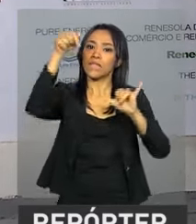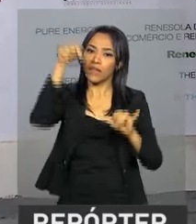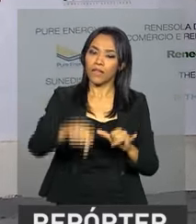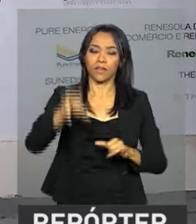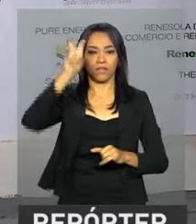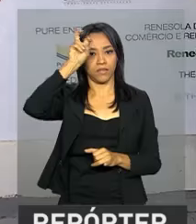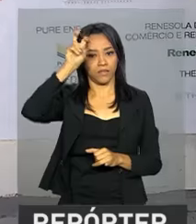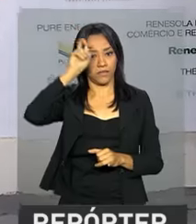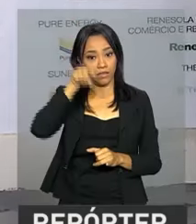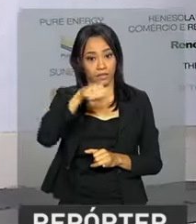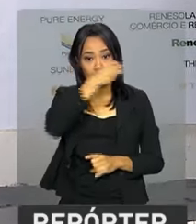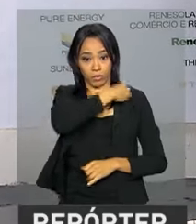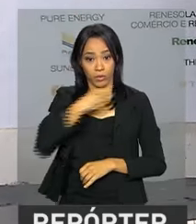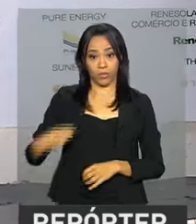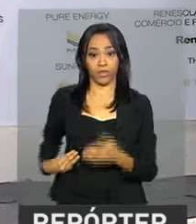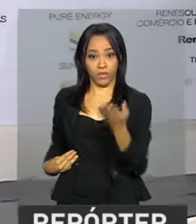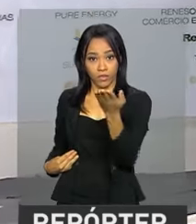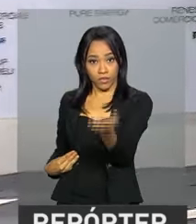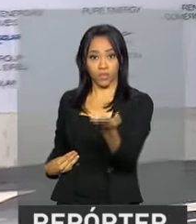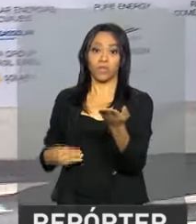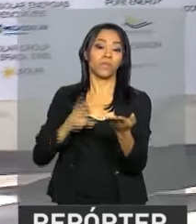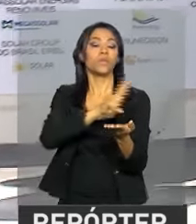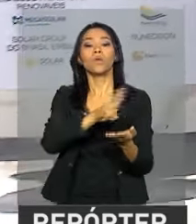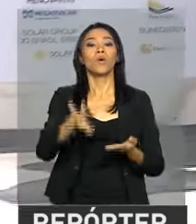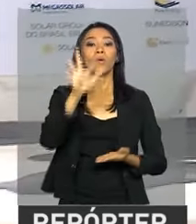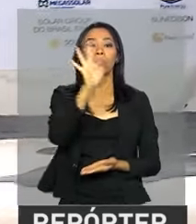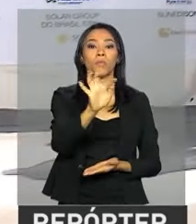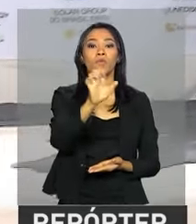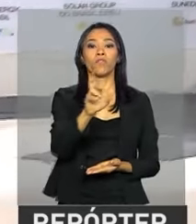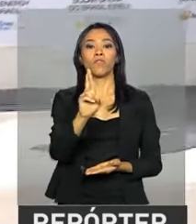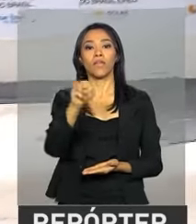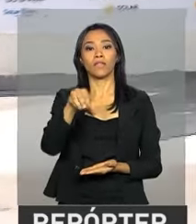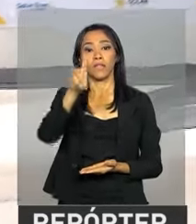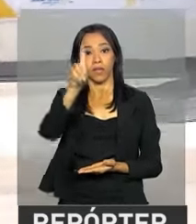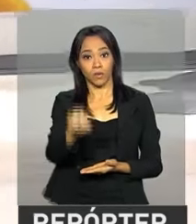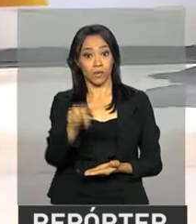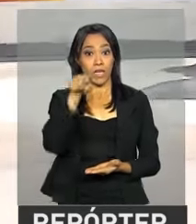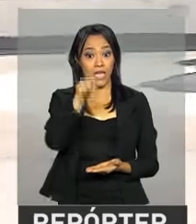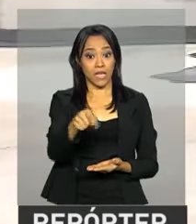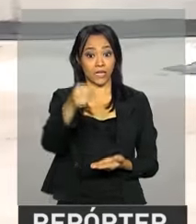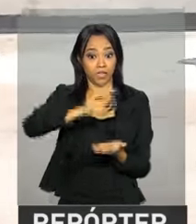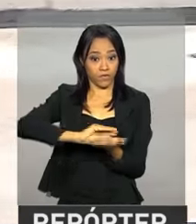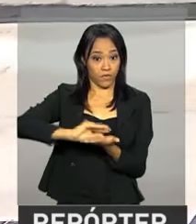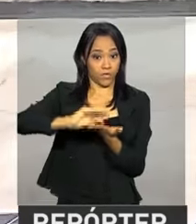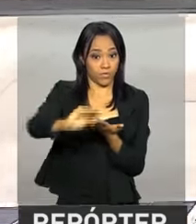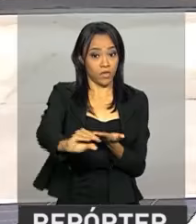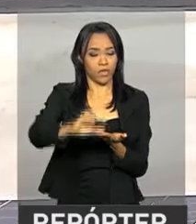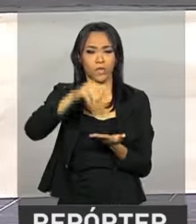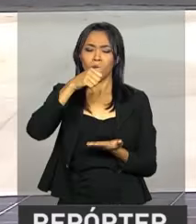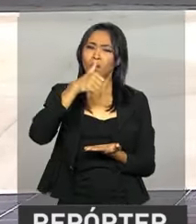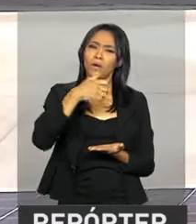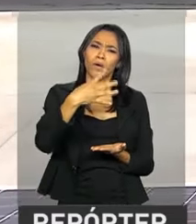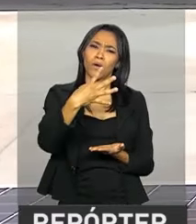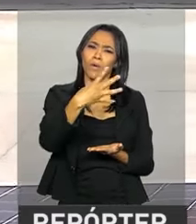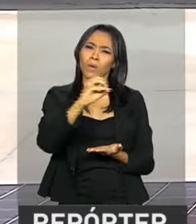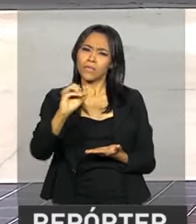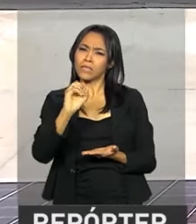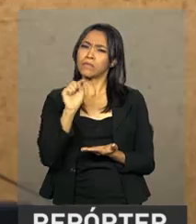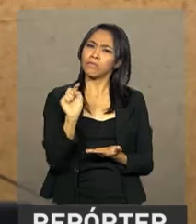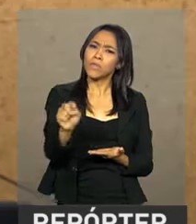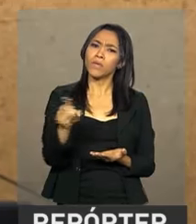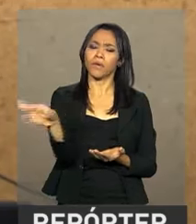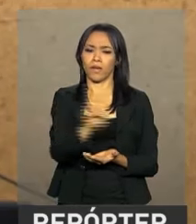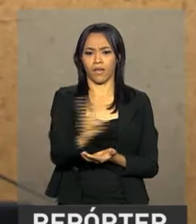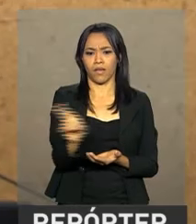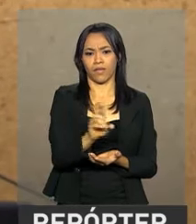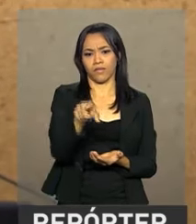pelo Ministro de Minas e energia Fernando Coelho Filho o investimento estimado foi de R 400.000